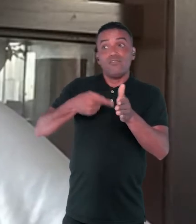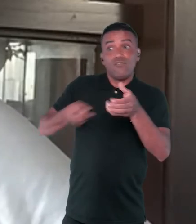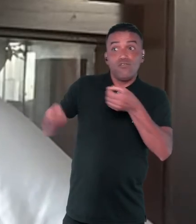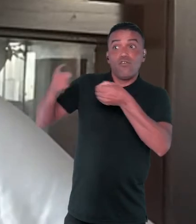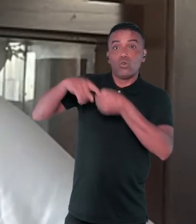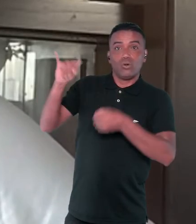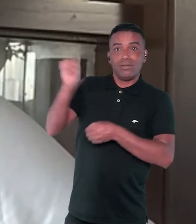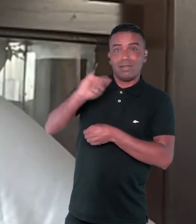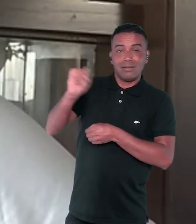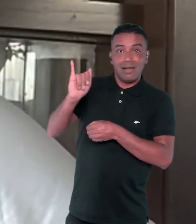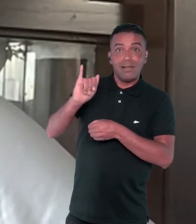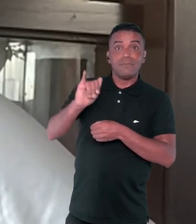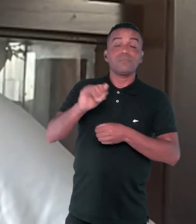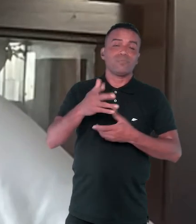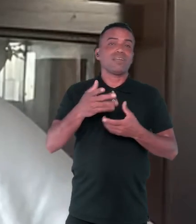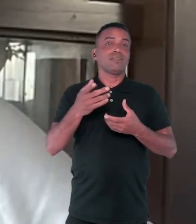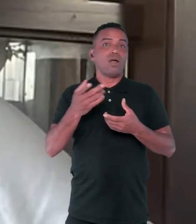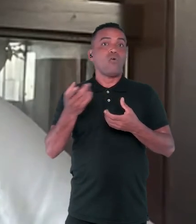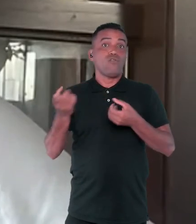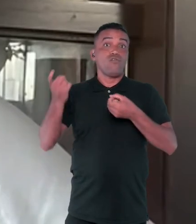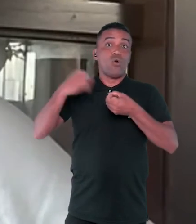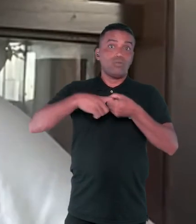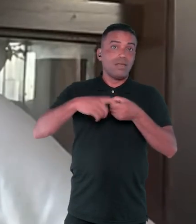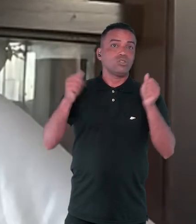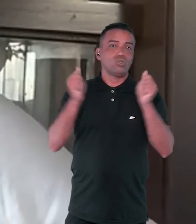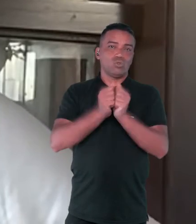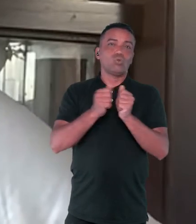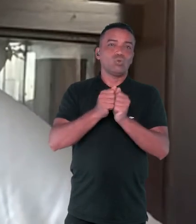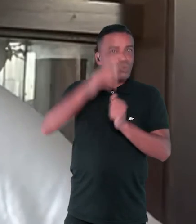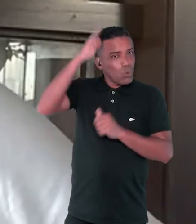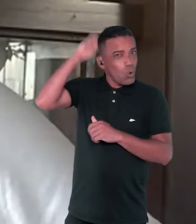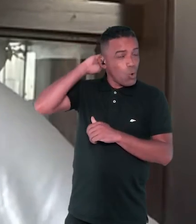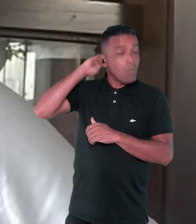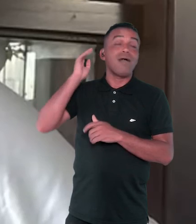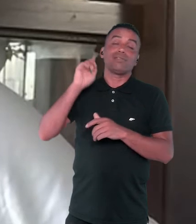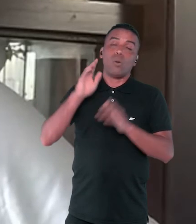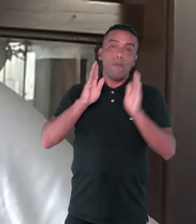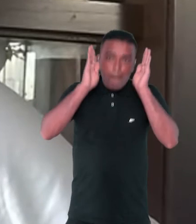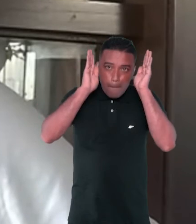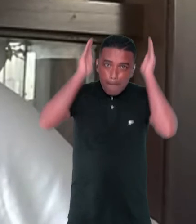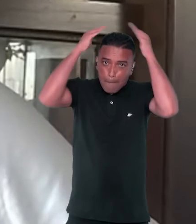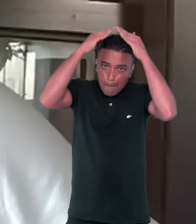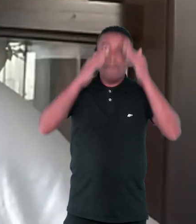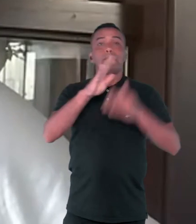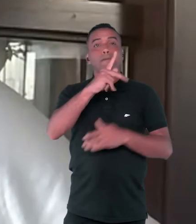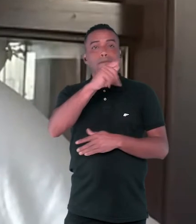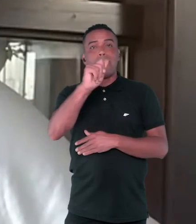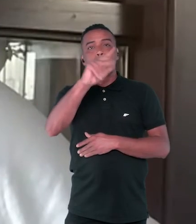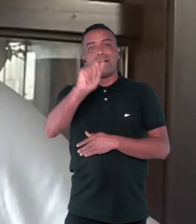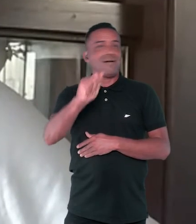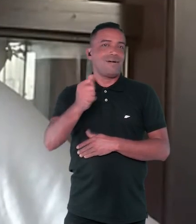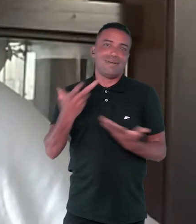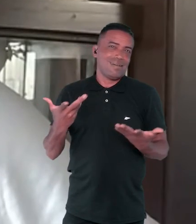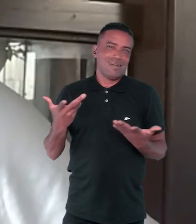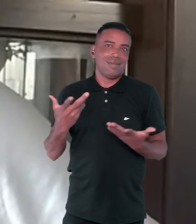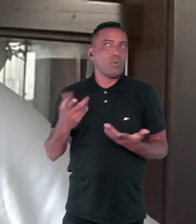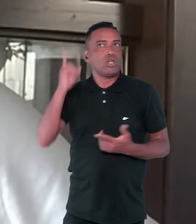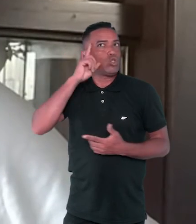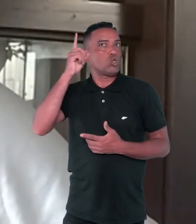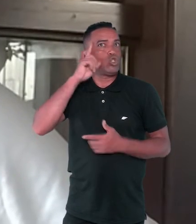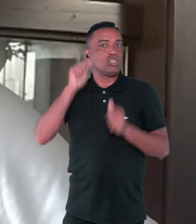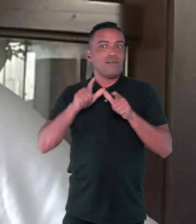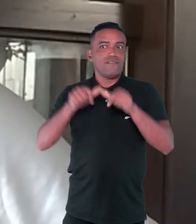Roma, e como era a exigência do Vaticano, eu voltei na comitiva dele. Eu acho que foi a cobertura do Papa. Não, não é qualquer dia que